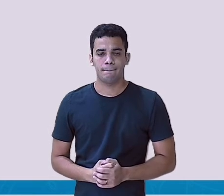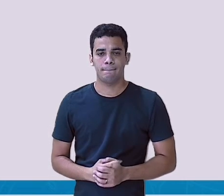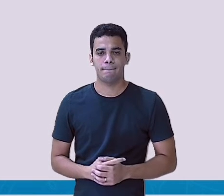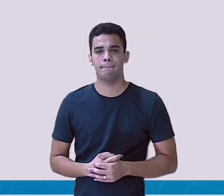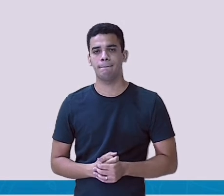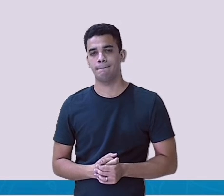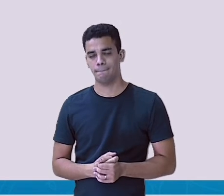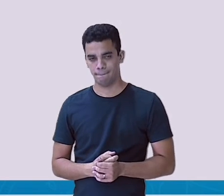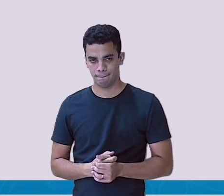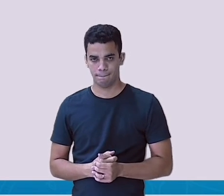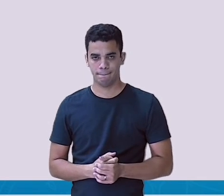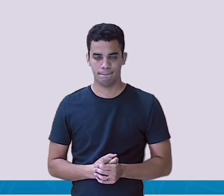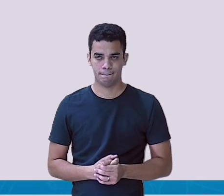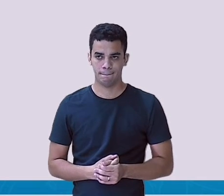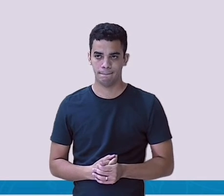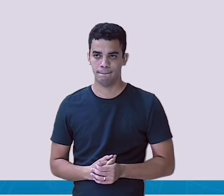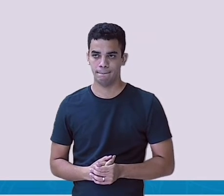30 graus.